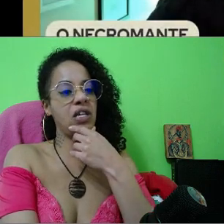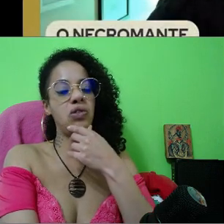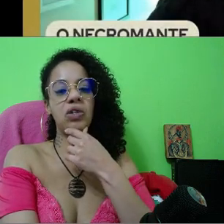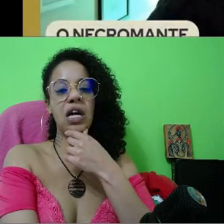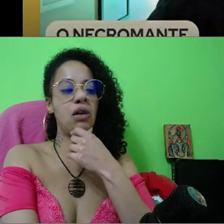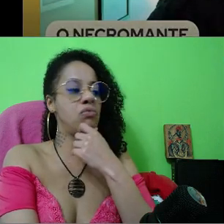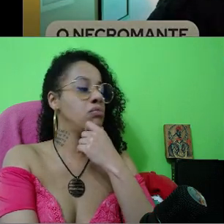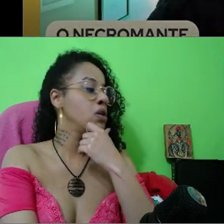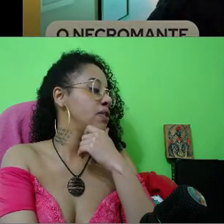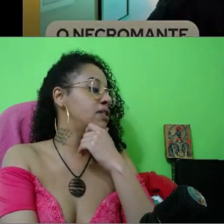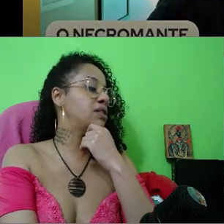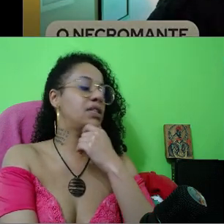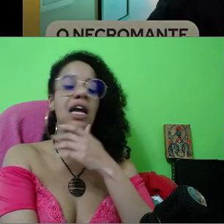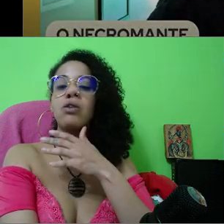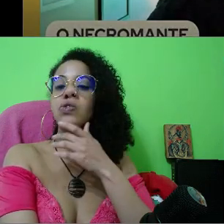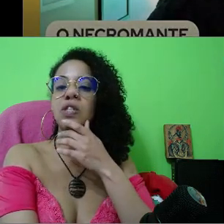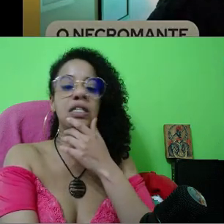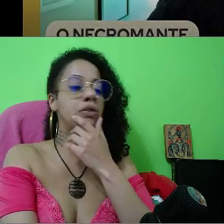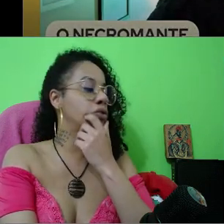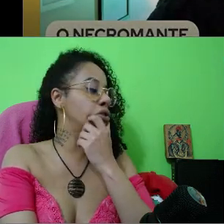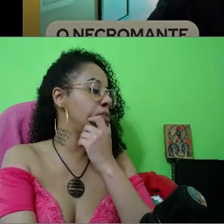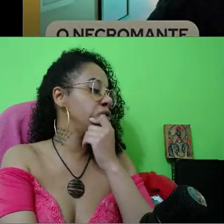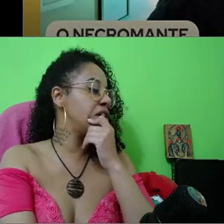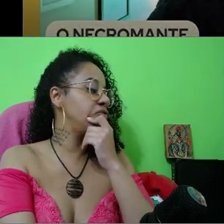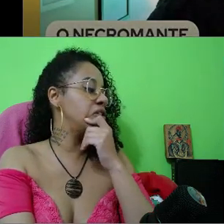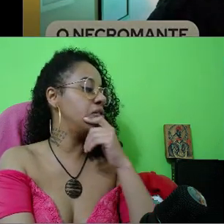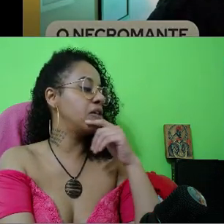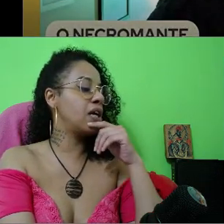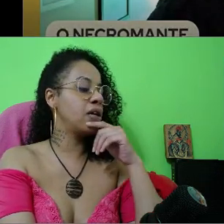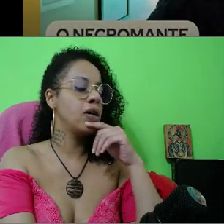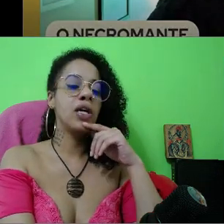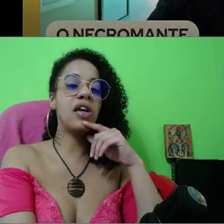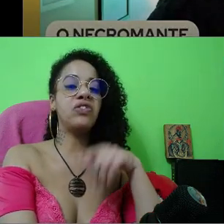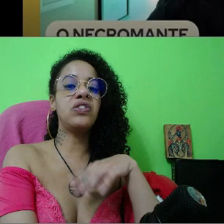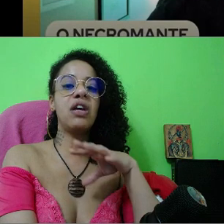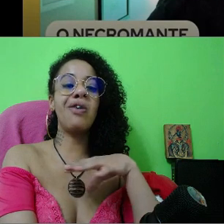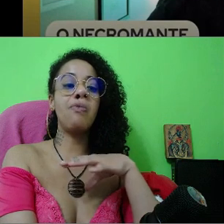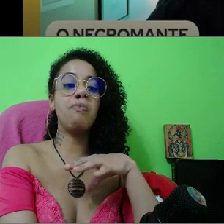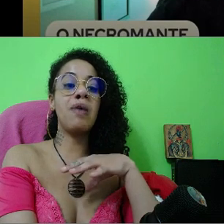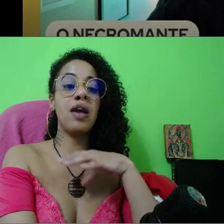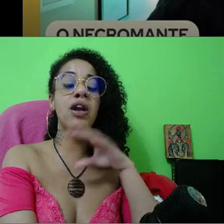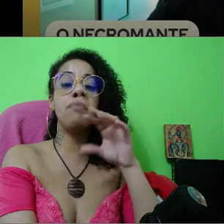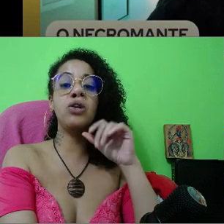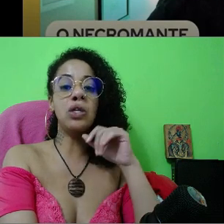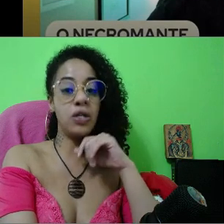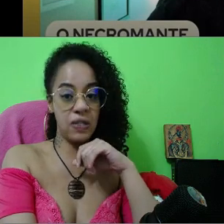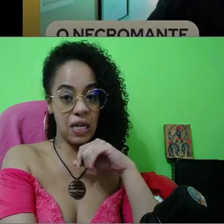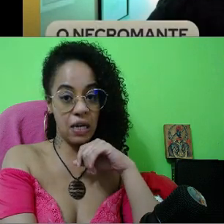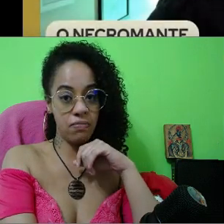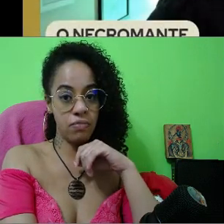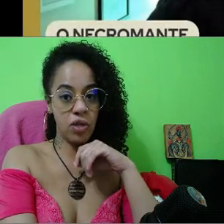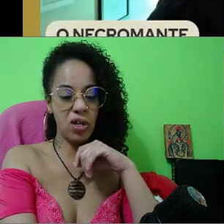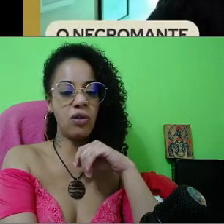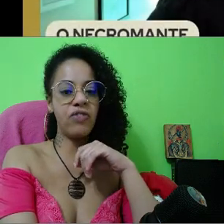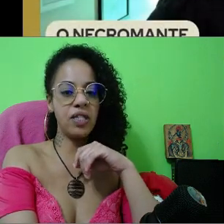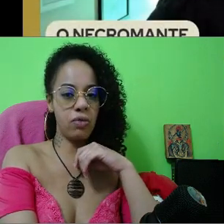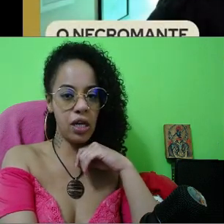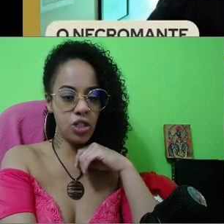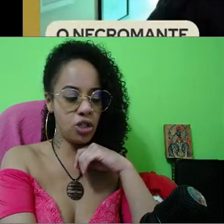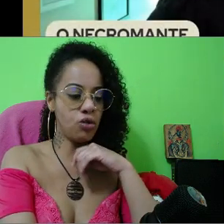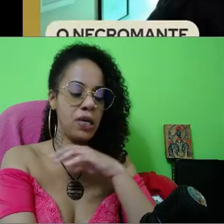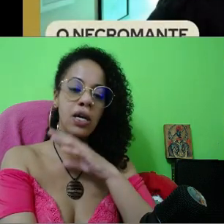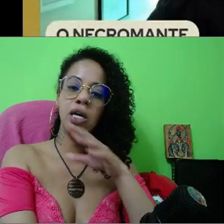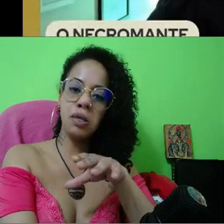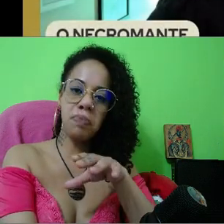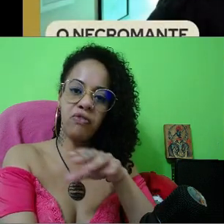você é o que vou fazer isso cada um tem a consciência quando dorme no travesseiro né travesseiro é o maior amigo que nós tem que nós